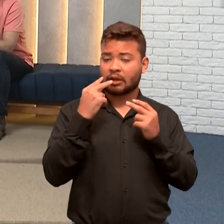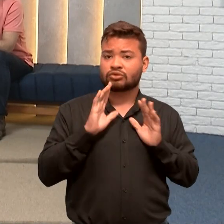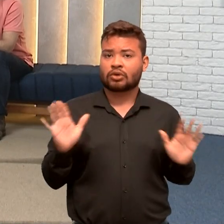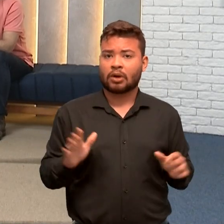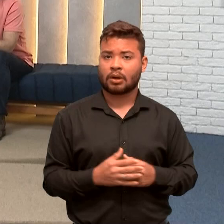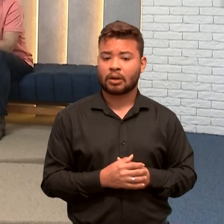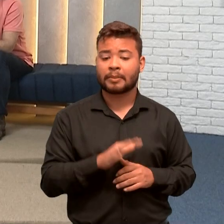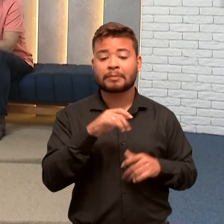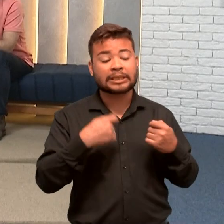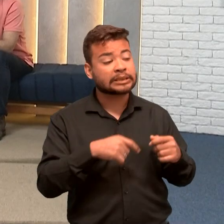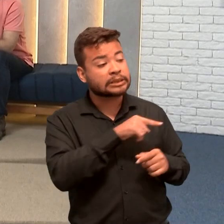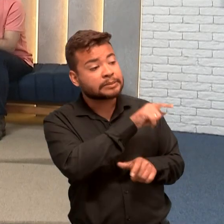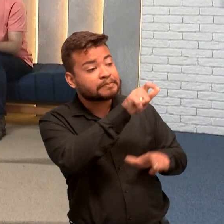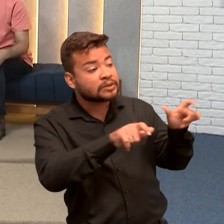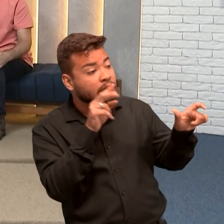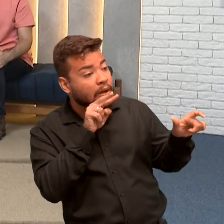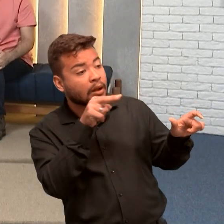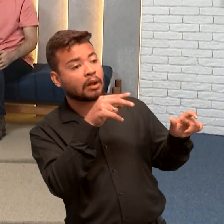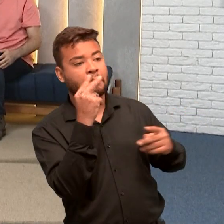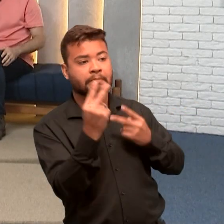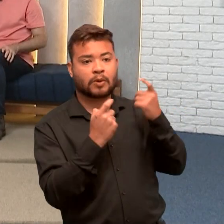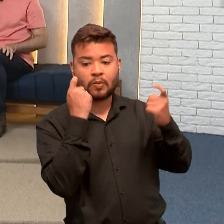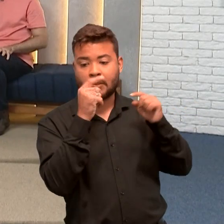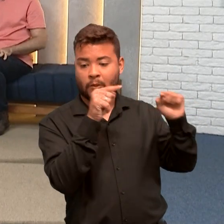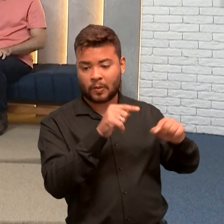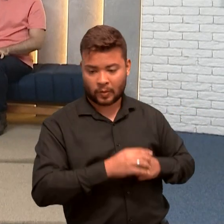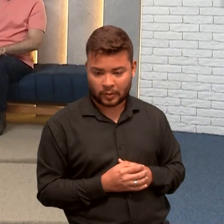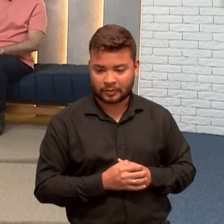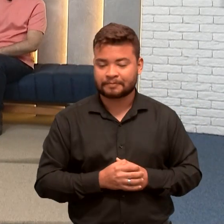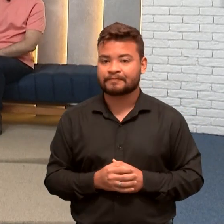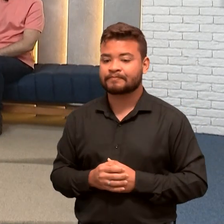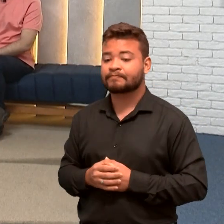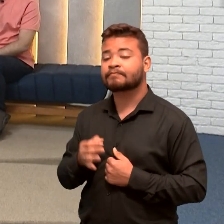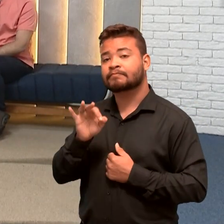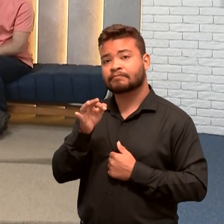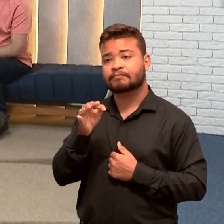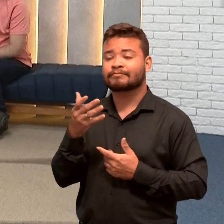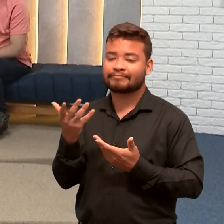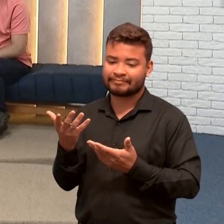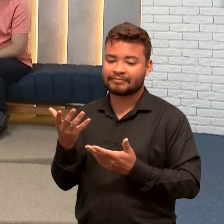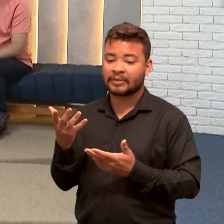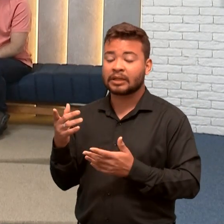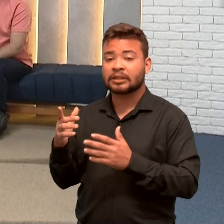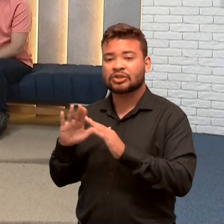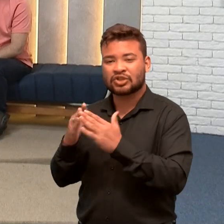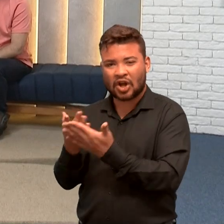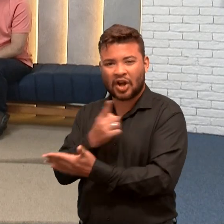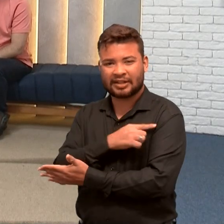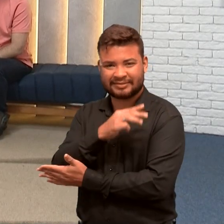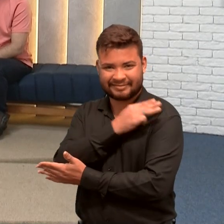olhar para o outro, né? Professora Rosana, e assim, a gente sai da educação básica, né,